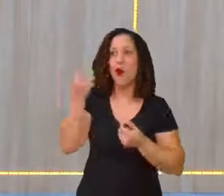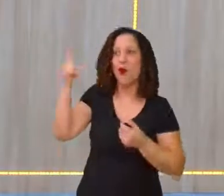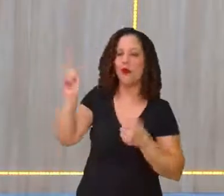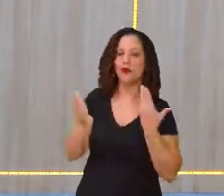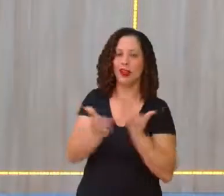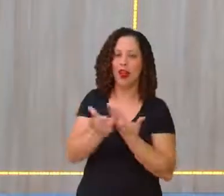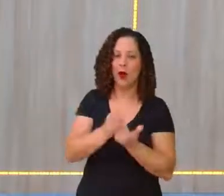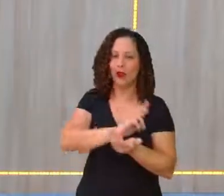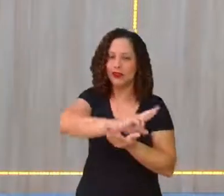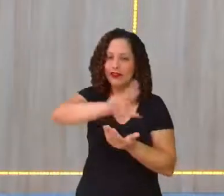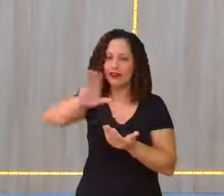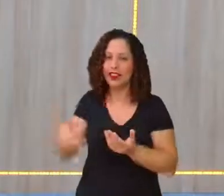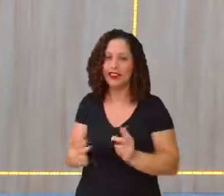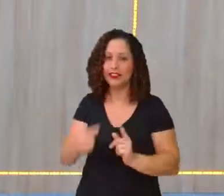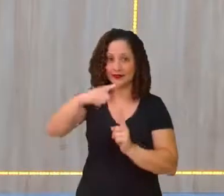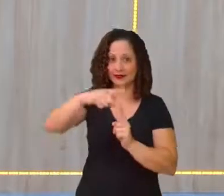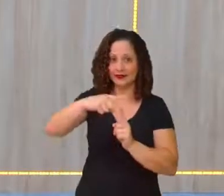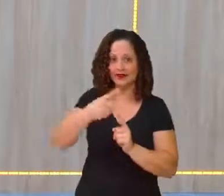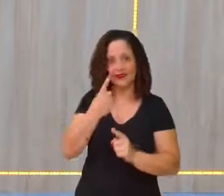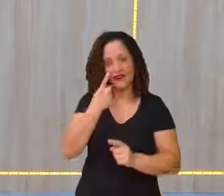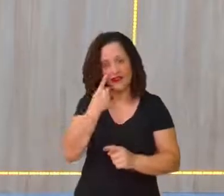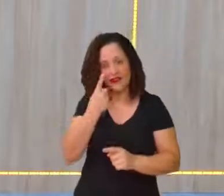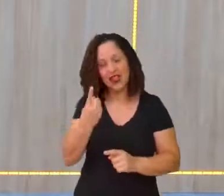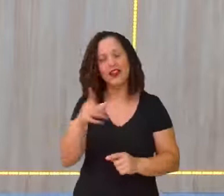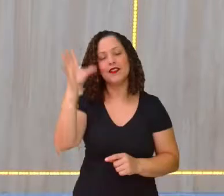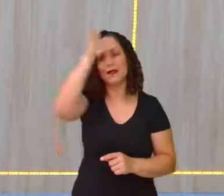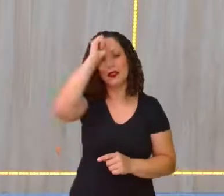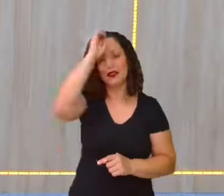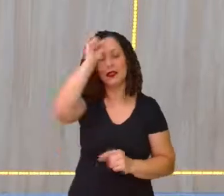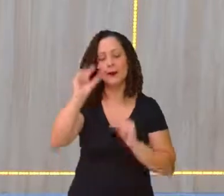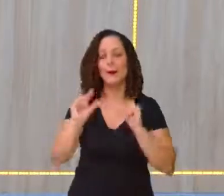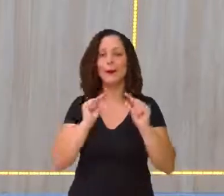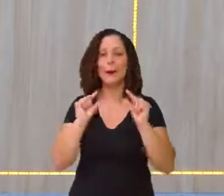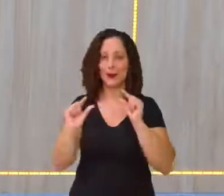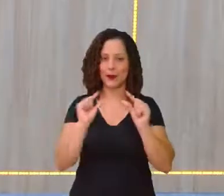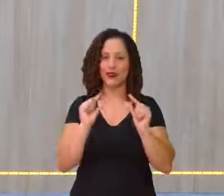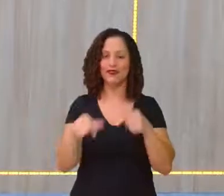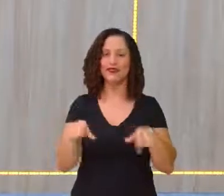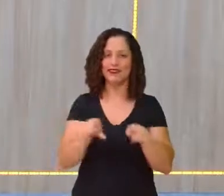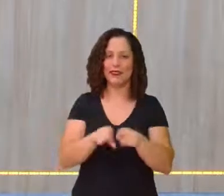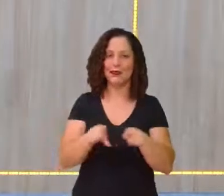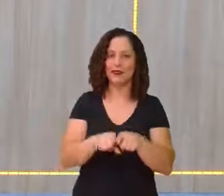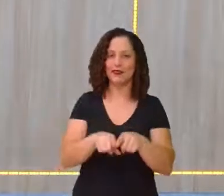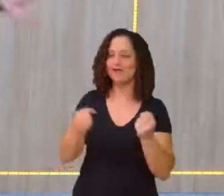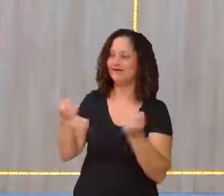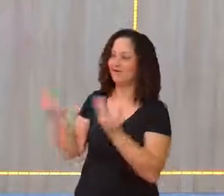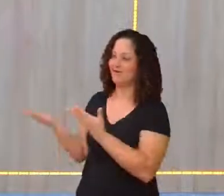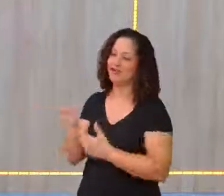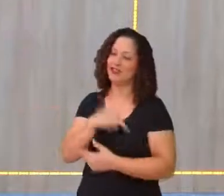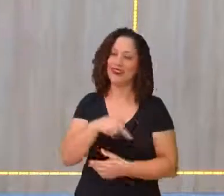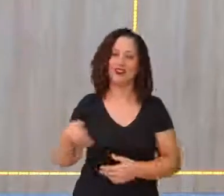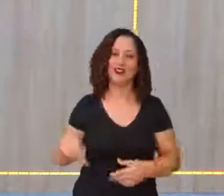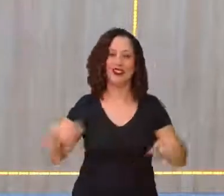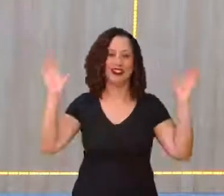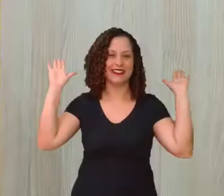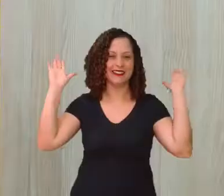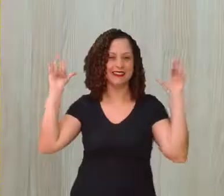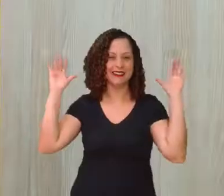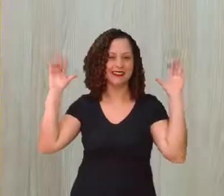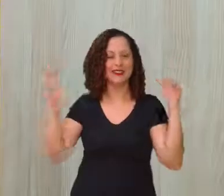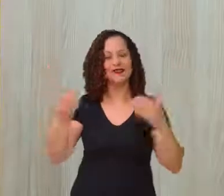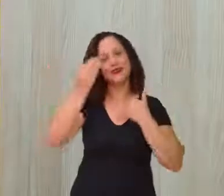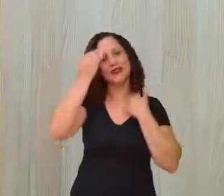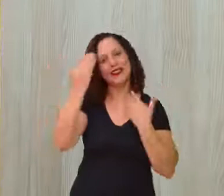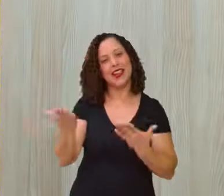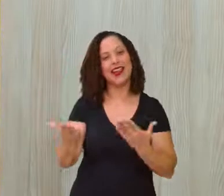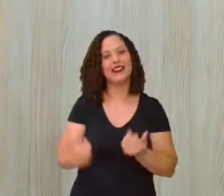temos diversas modalidades para ver e para aprender um pouquinho sobre elas também. Então, professora, por favor, tchau, despeça. pessoal. Muito obrigada,